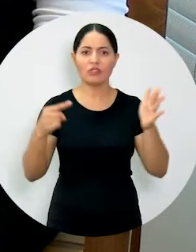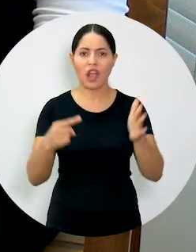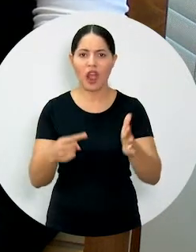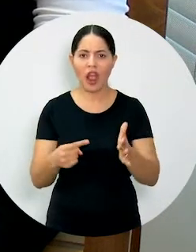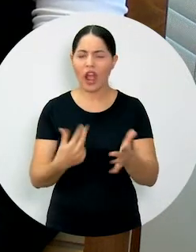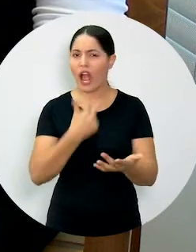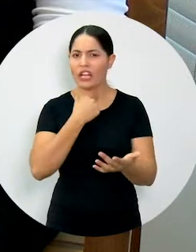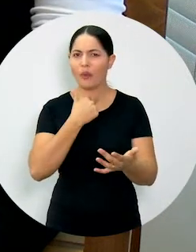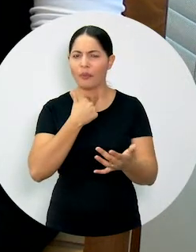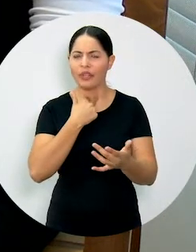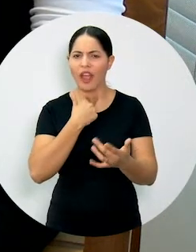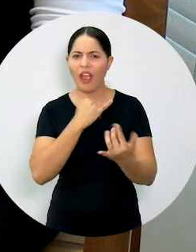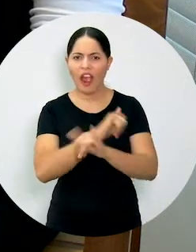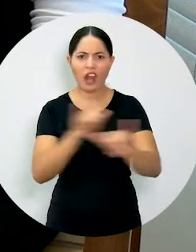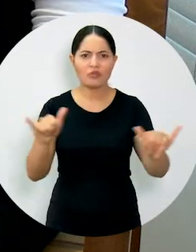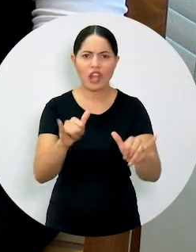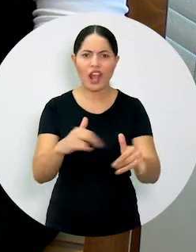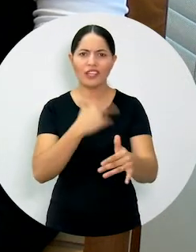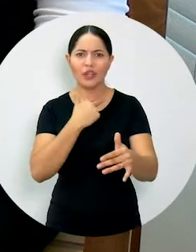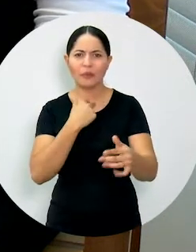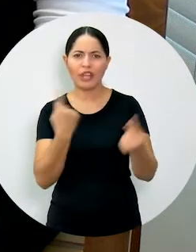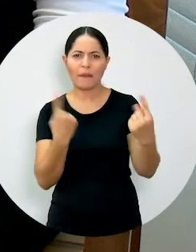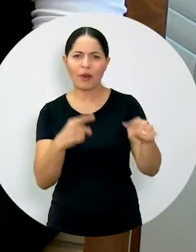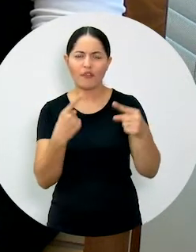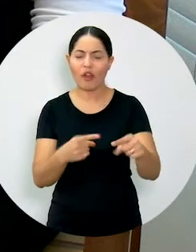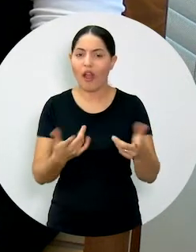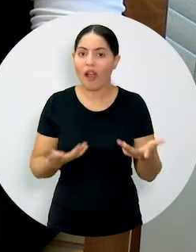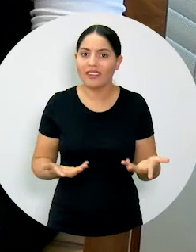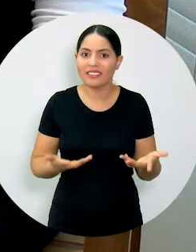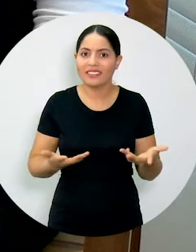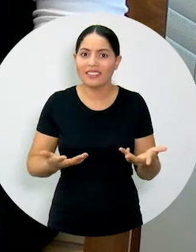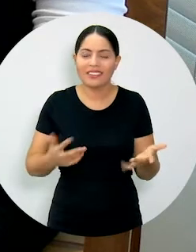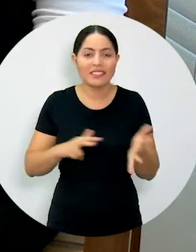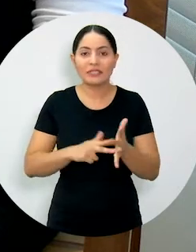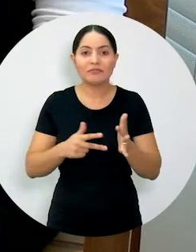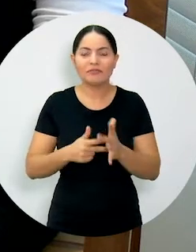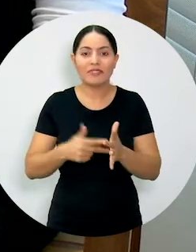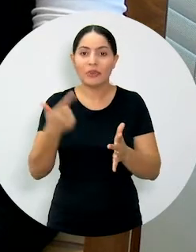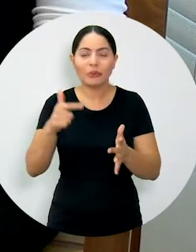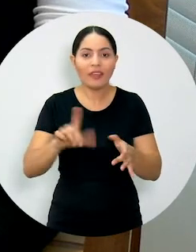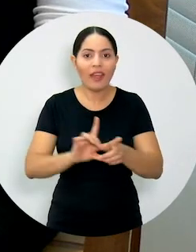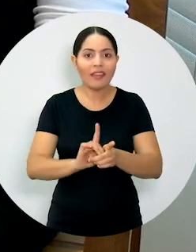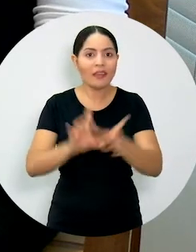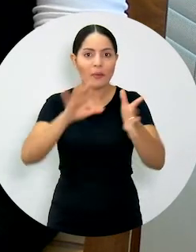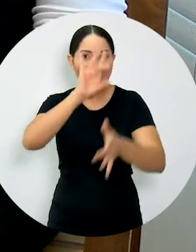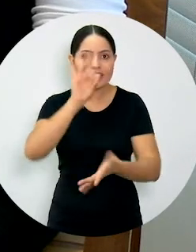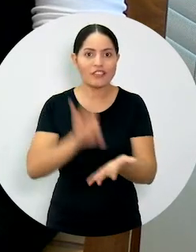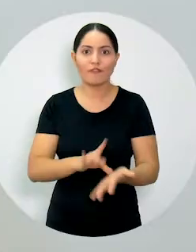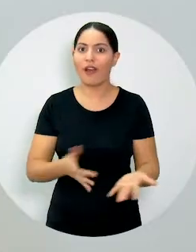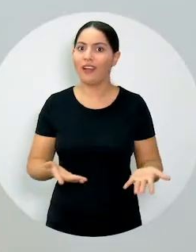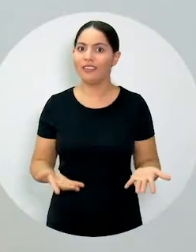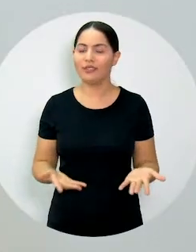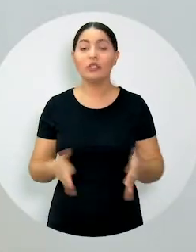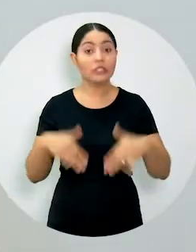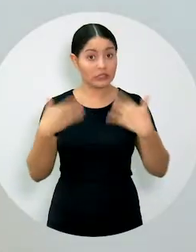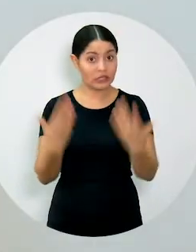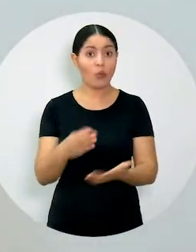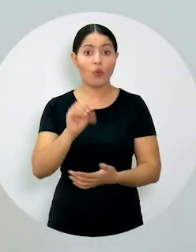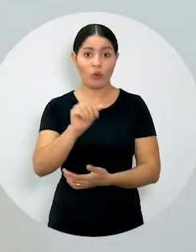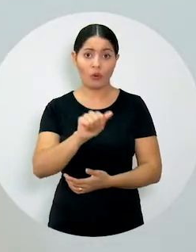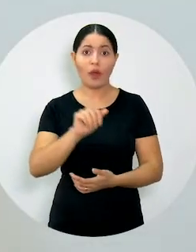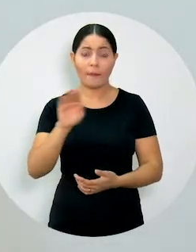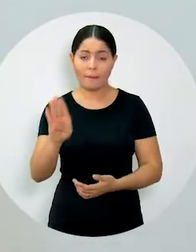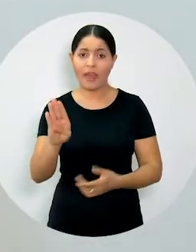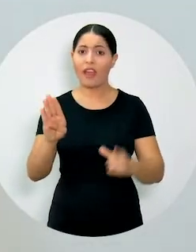para suscitar, para provocar, não existe a possibilidade efetiva da democracia. E a Ordem